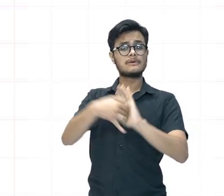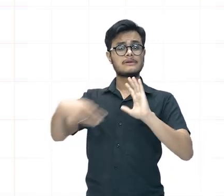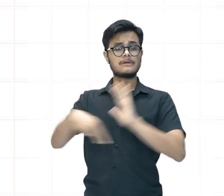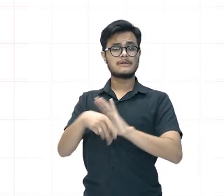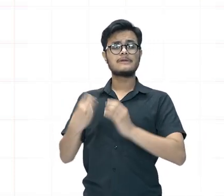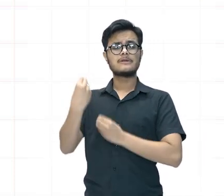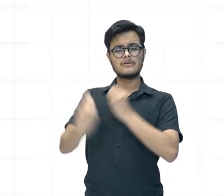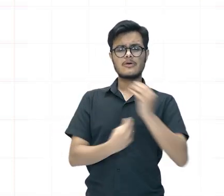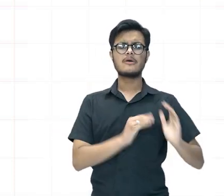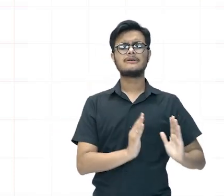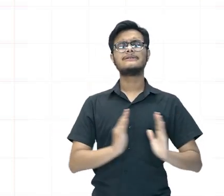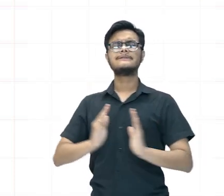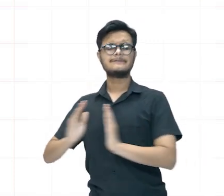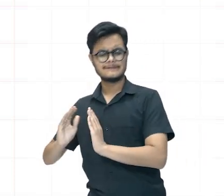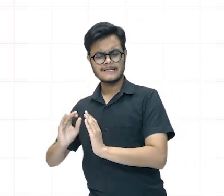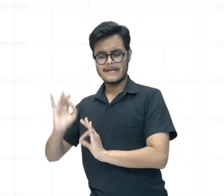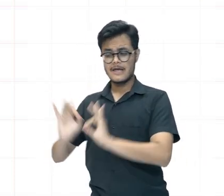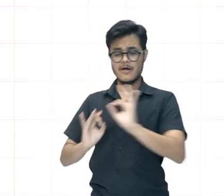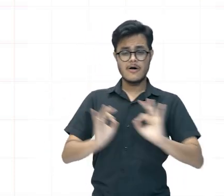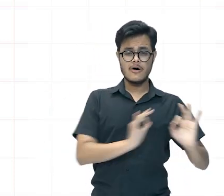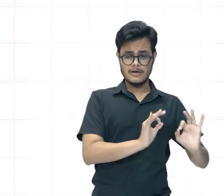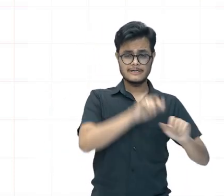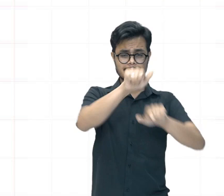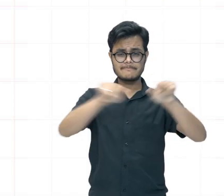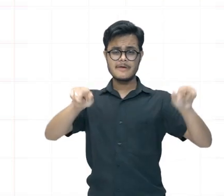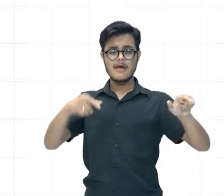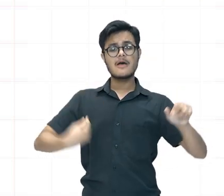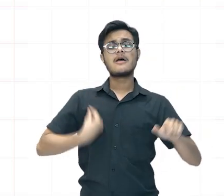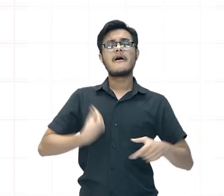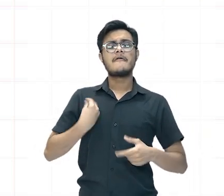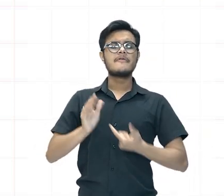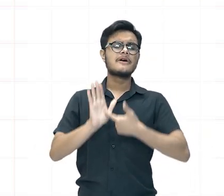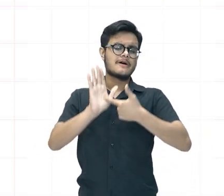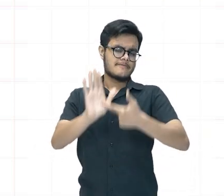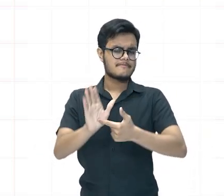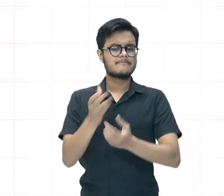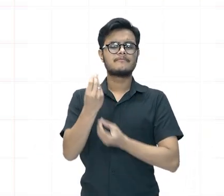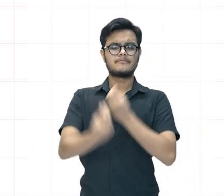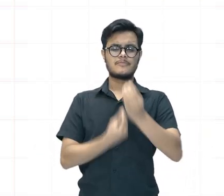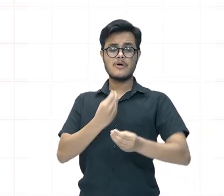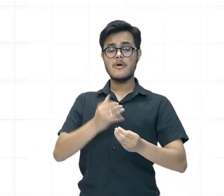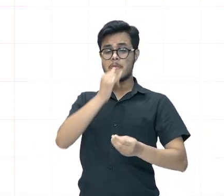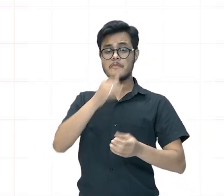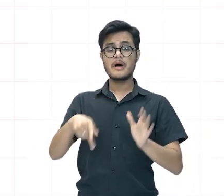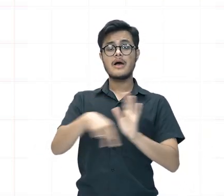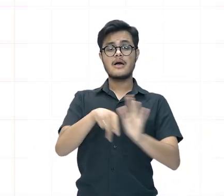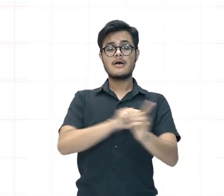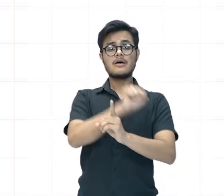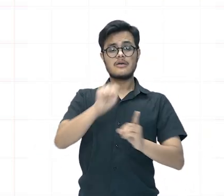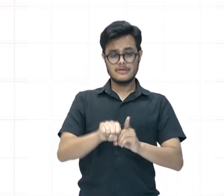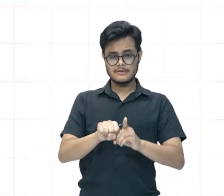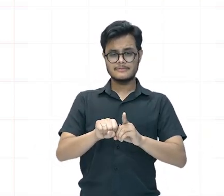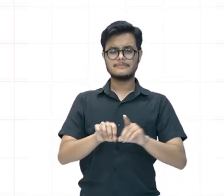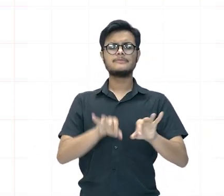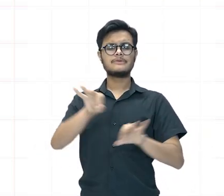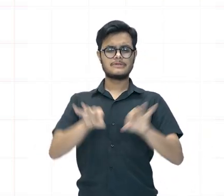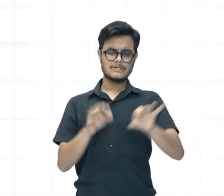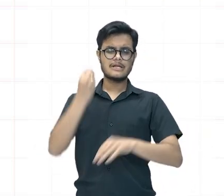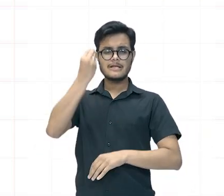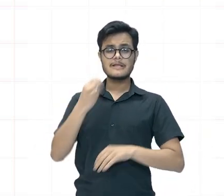modo como se organizam os sujeitos e se apresentam as estruturas da